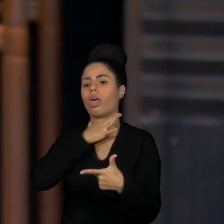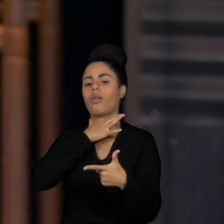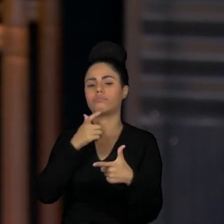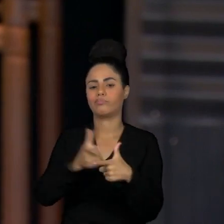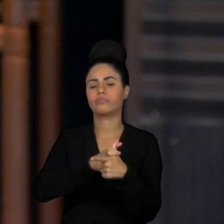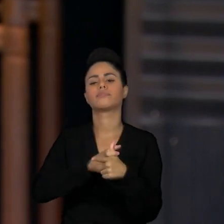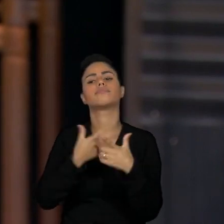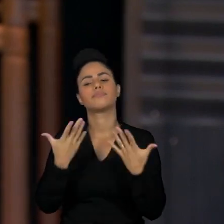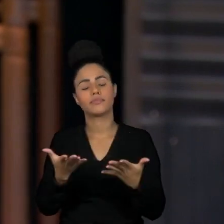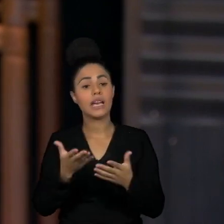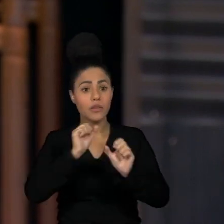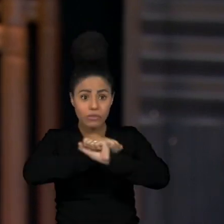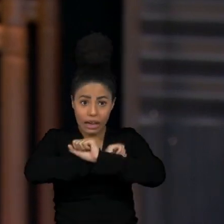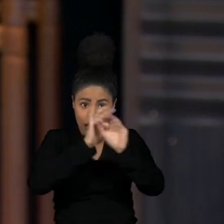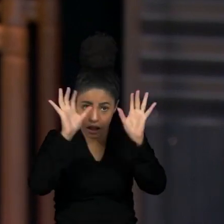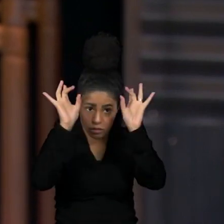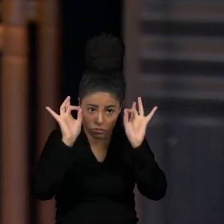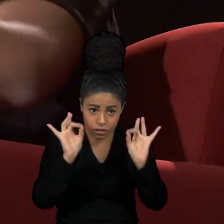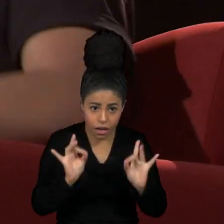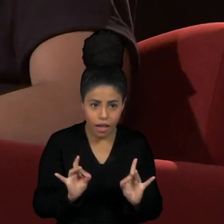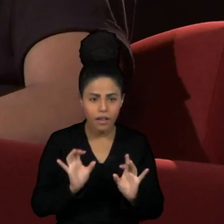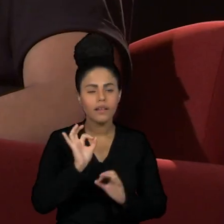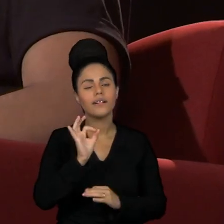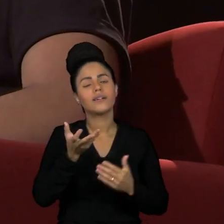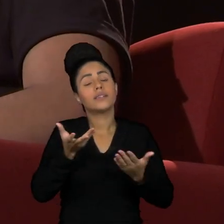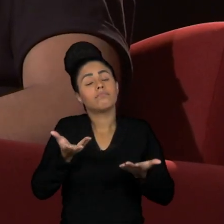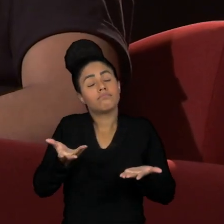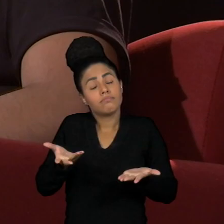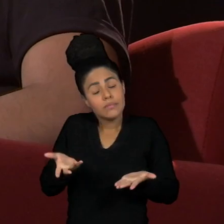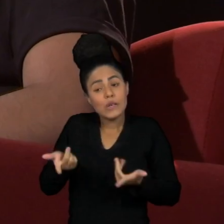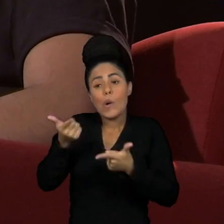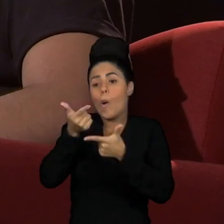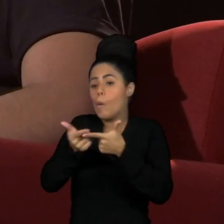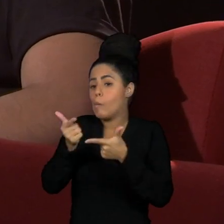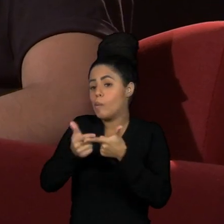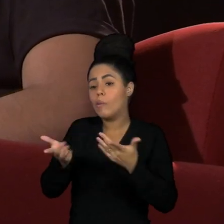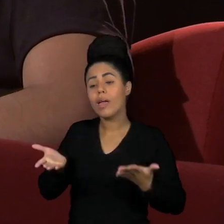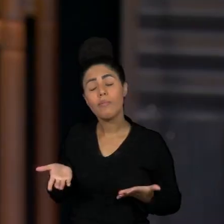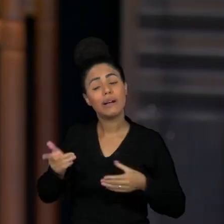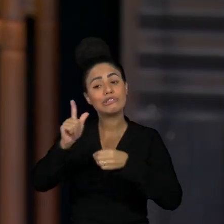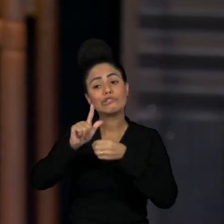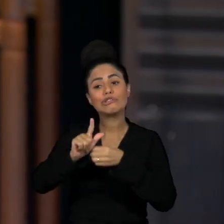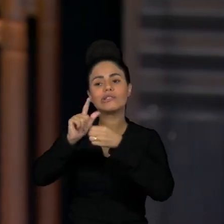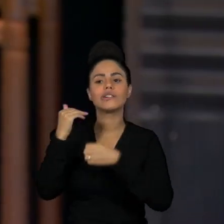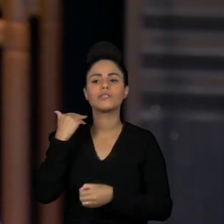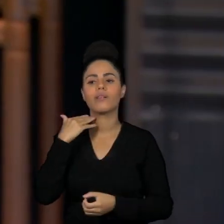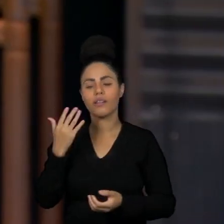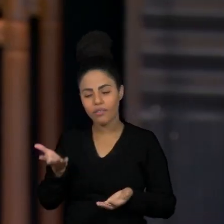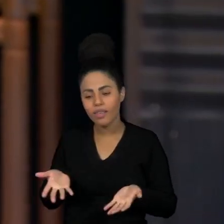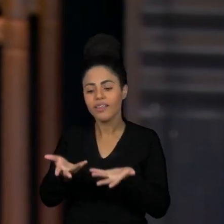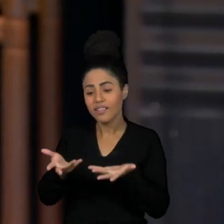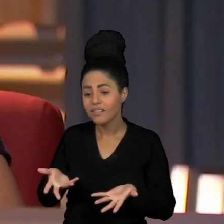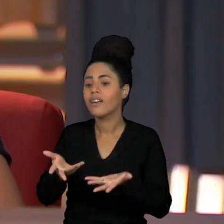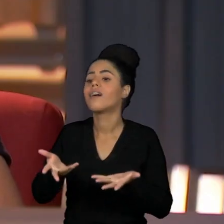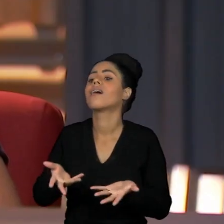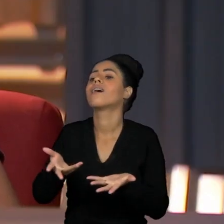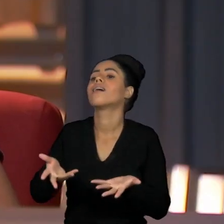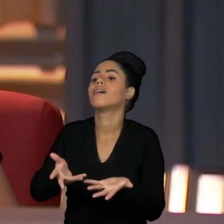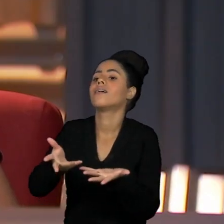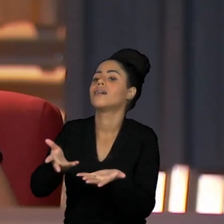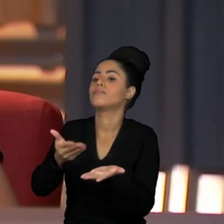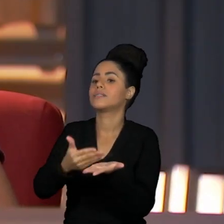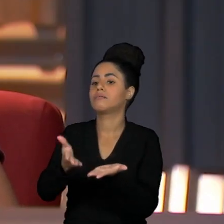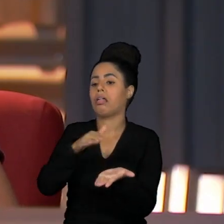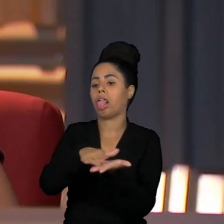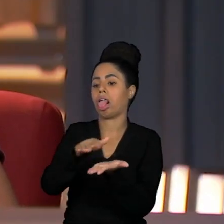Demais. Geralmente não fica. Aí que está o grande problema do gerente do banco. Vai dando corda, né? Vai dando corda, porque